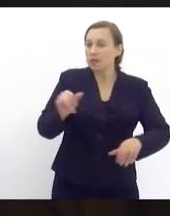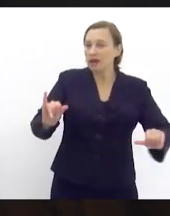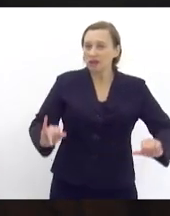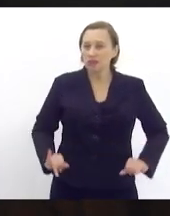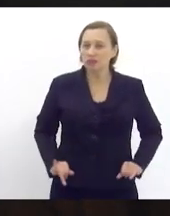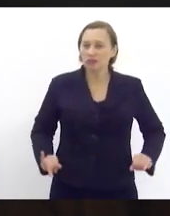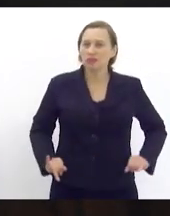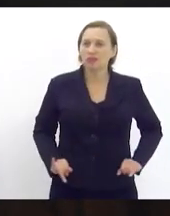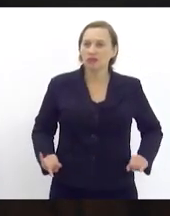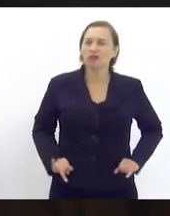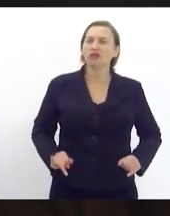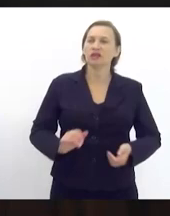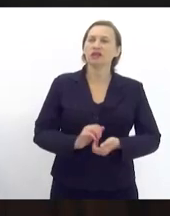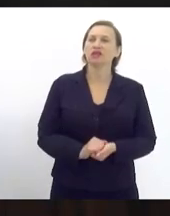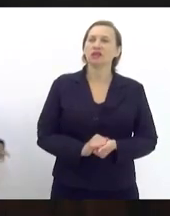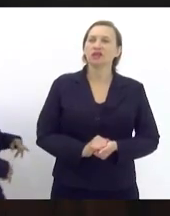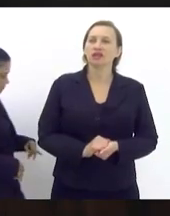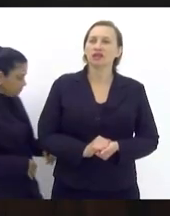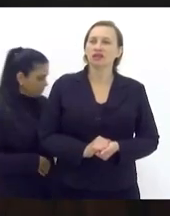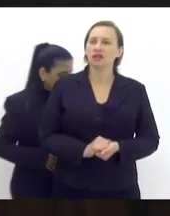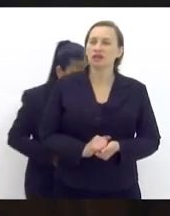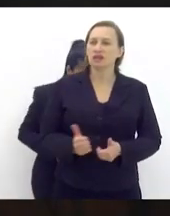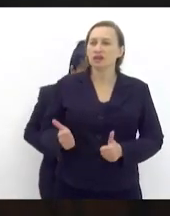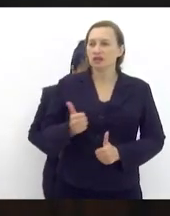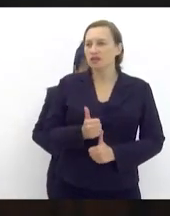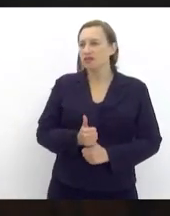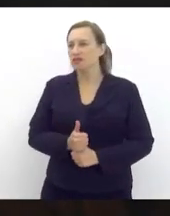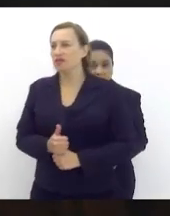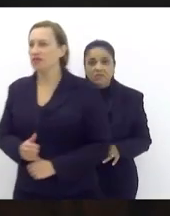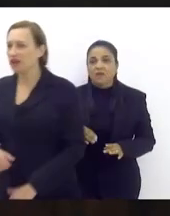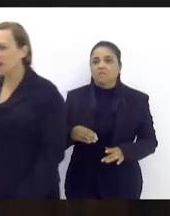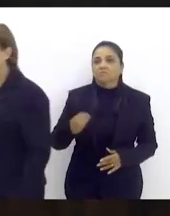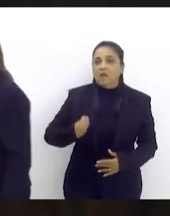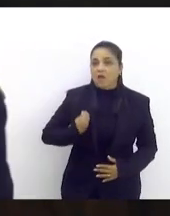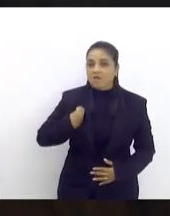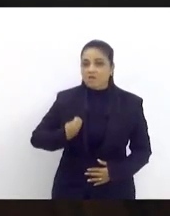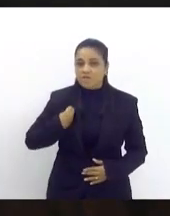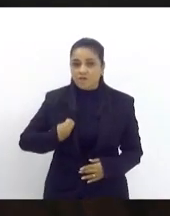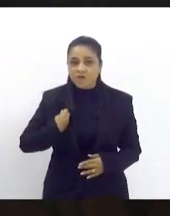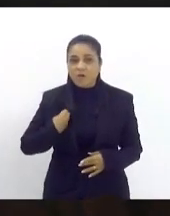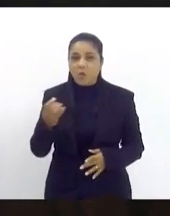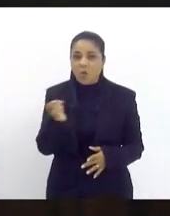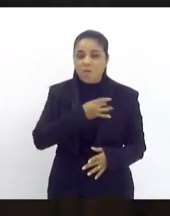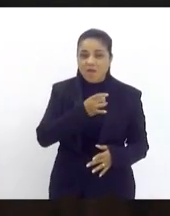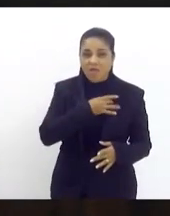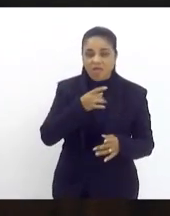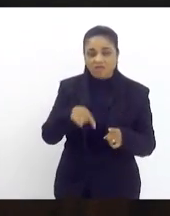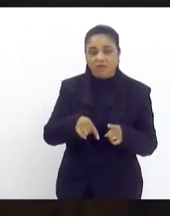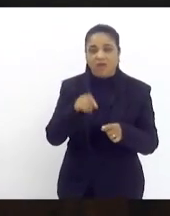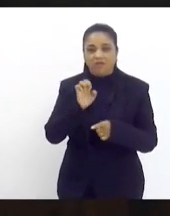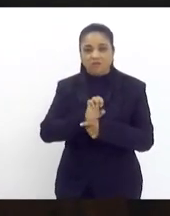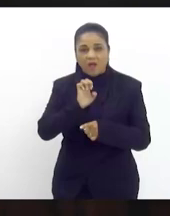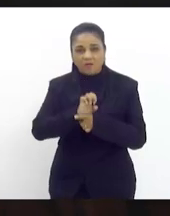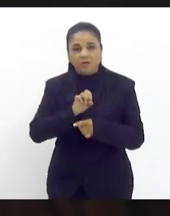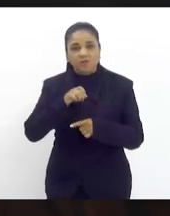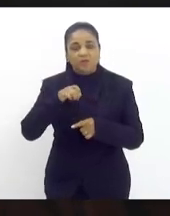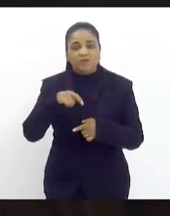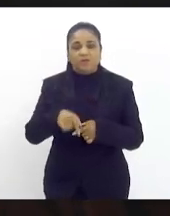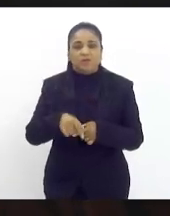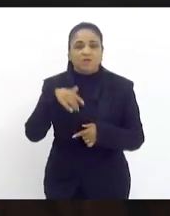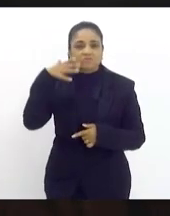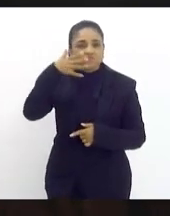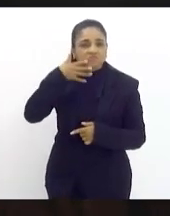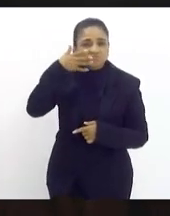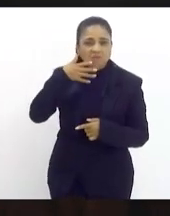dano ainda Viver com Essa sombra que atormenta todos nós é aqui como vossa excelência bem colocou não existe bandeira